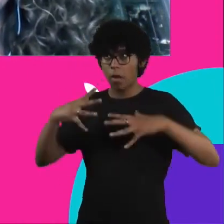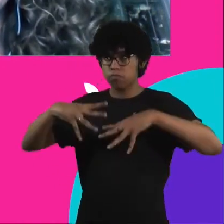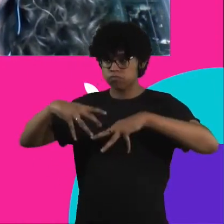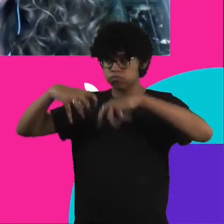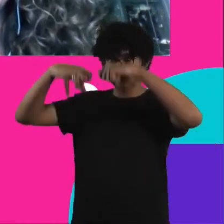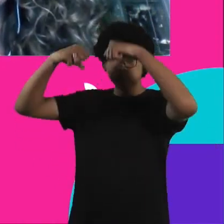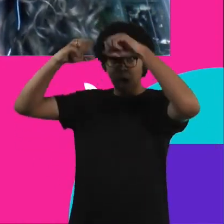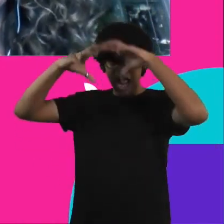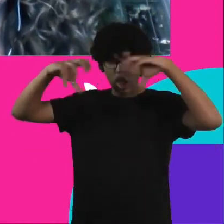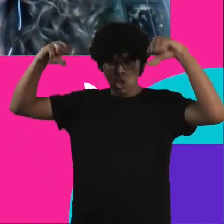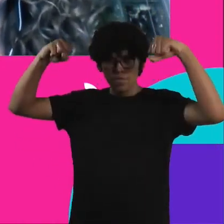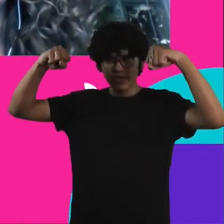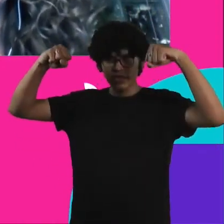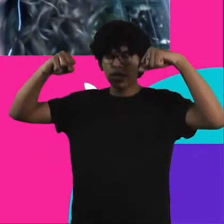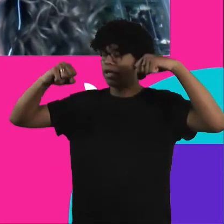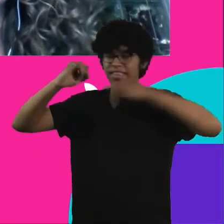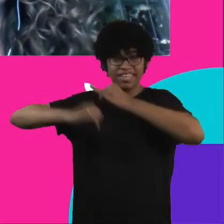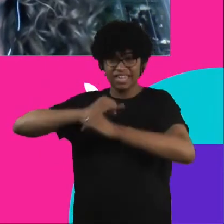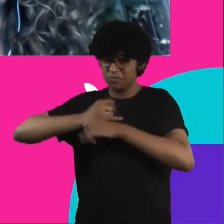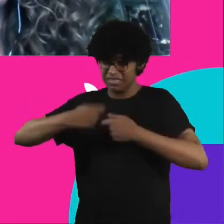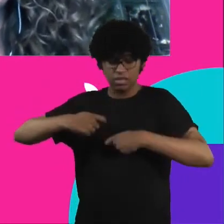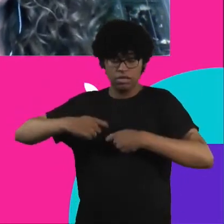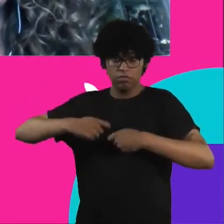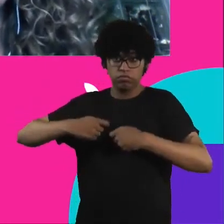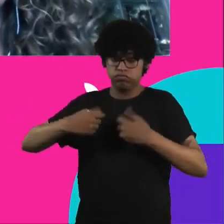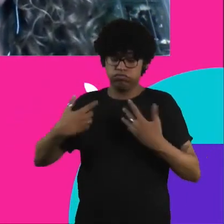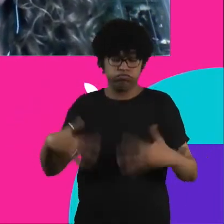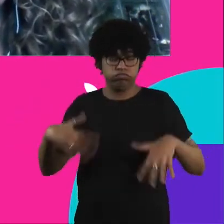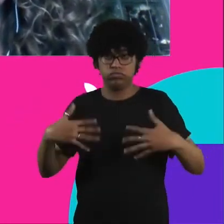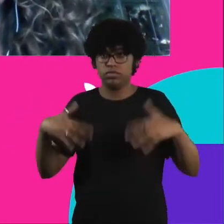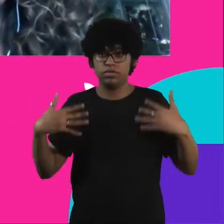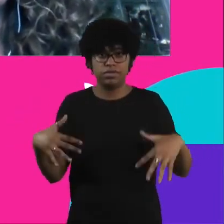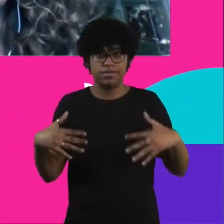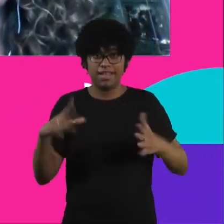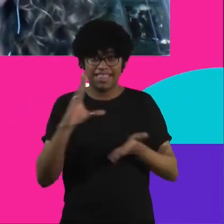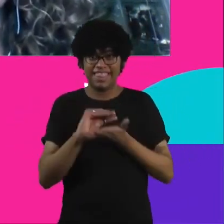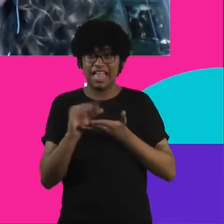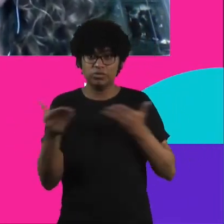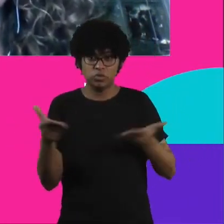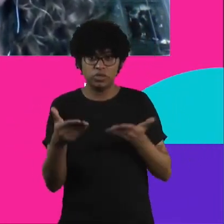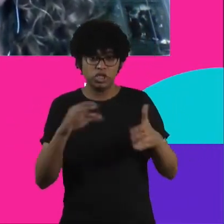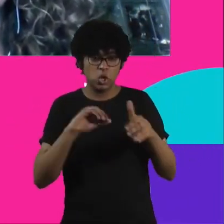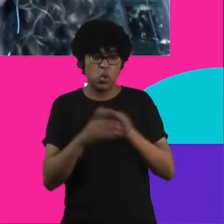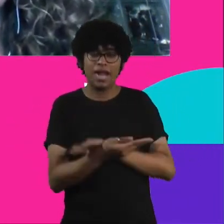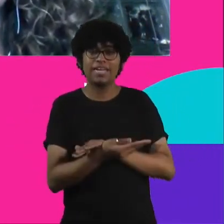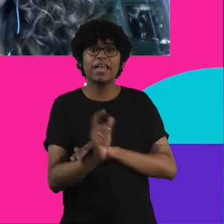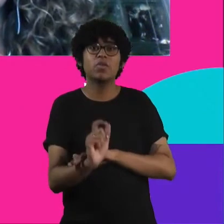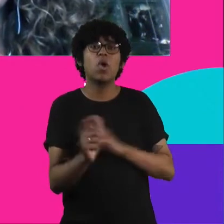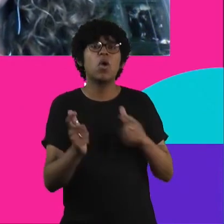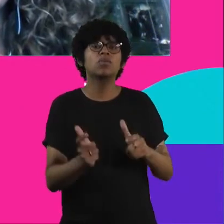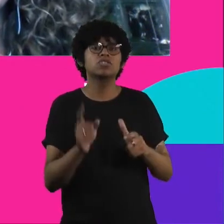acessados e circulem no mundo é absurdo. Esses dados hoje estão armazenados